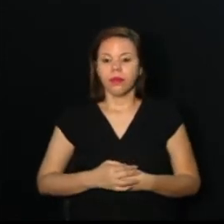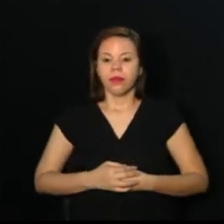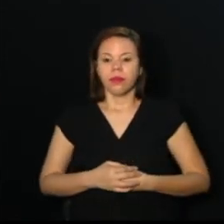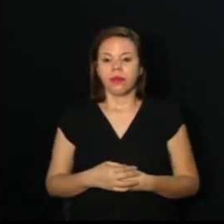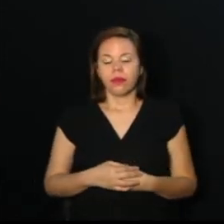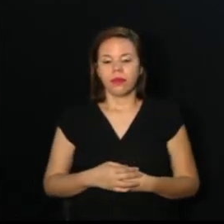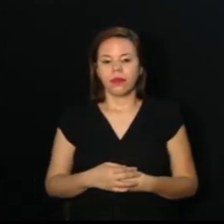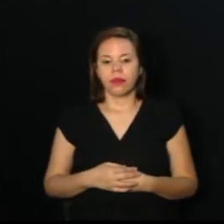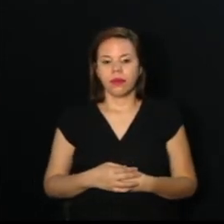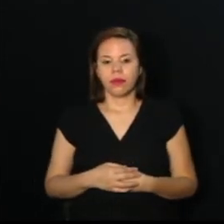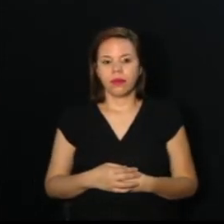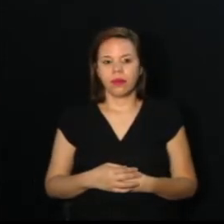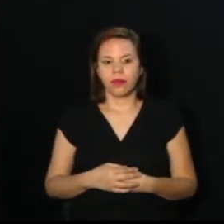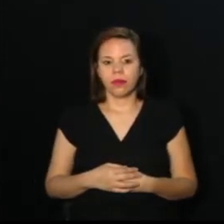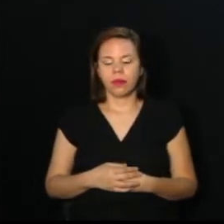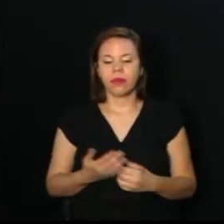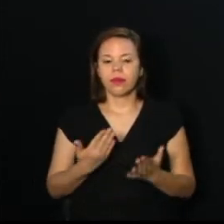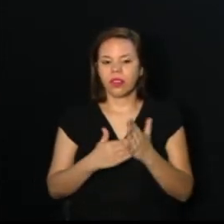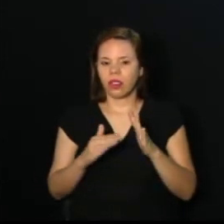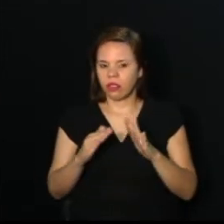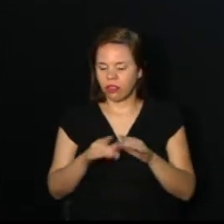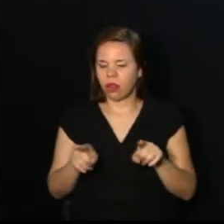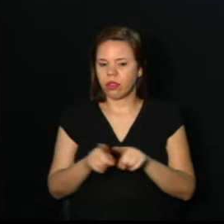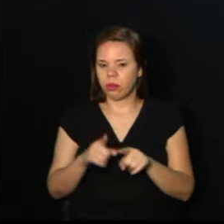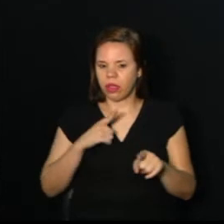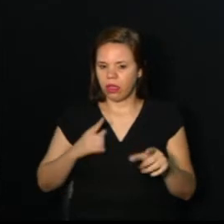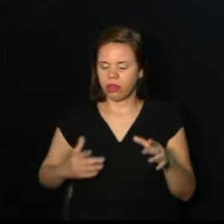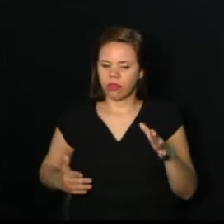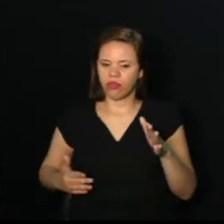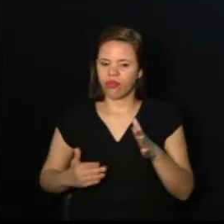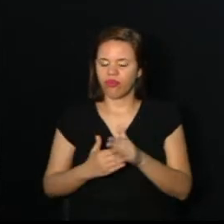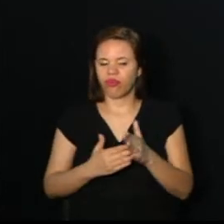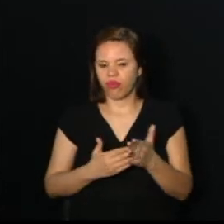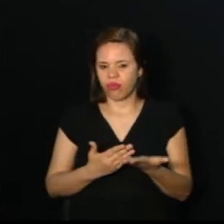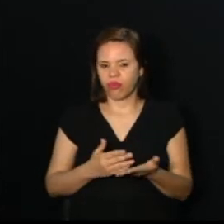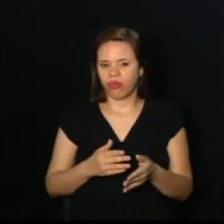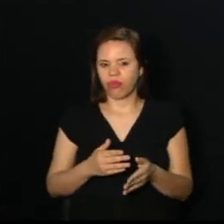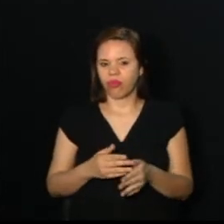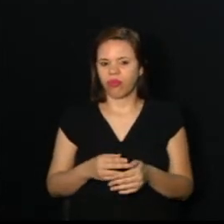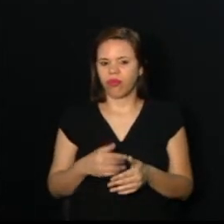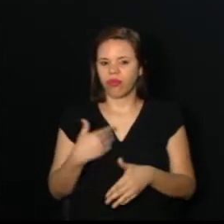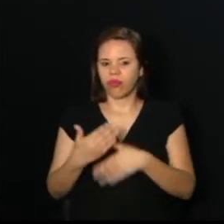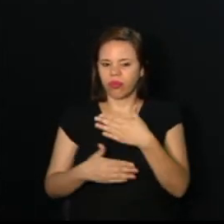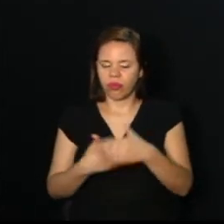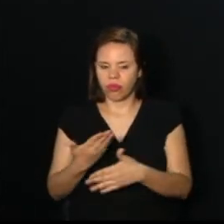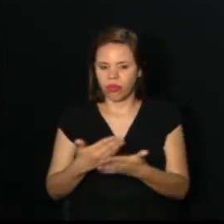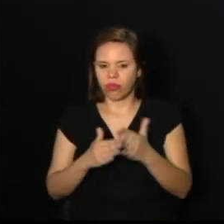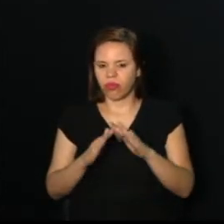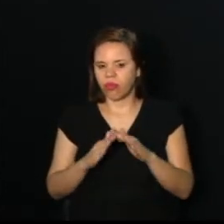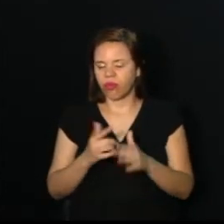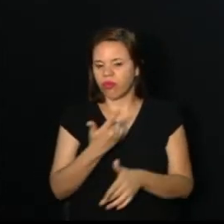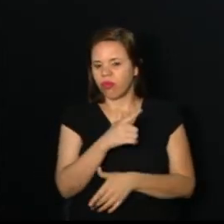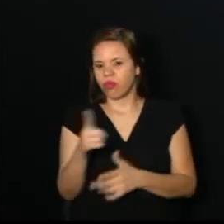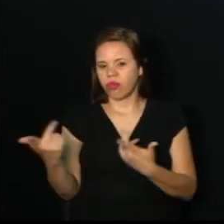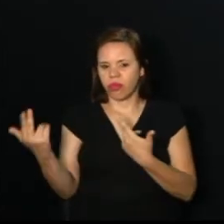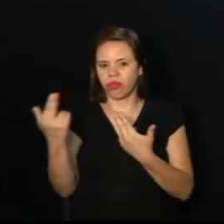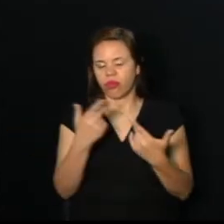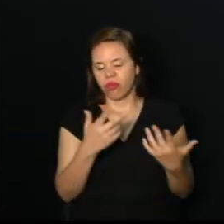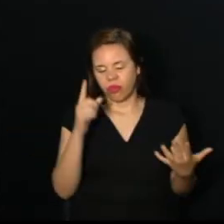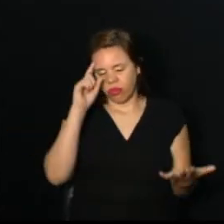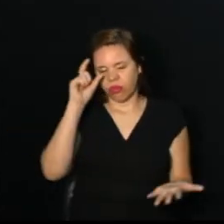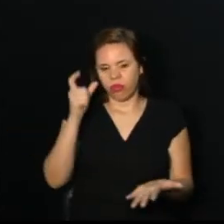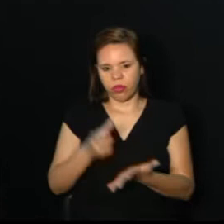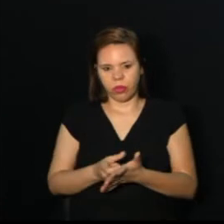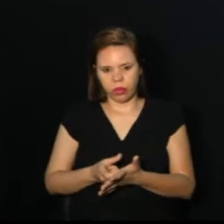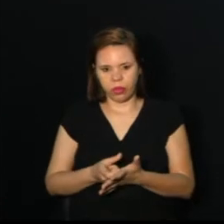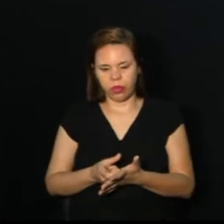Nos distúrbios escolares ou nos distúrbios da escolaridade, não existe, como na dislexia,